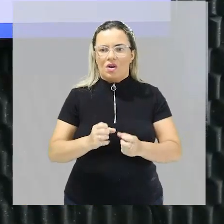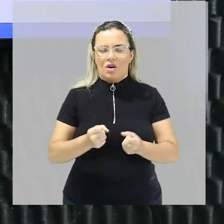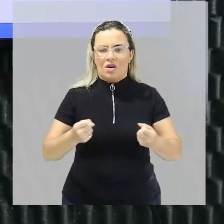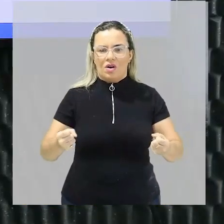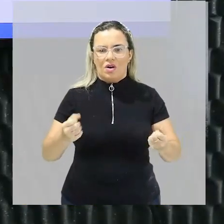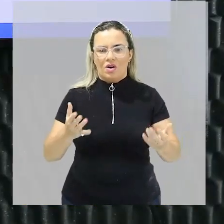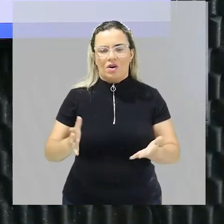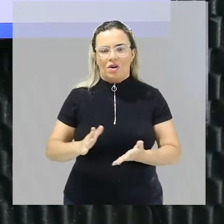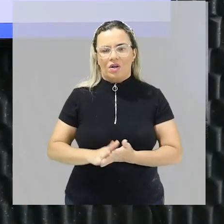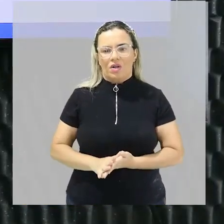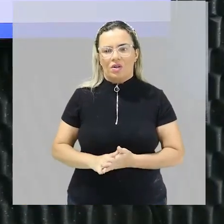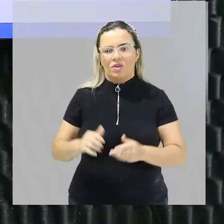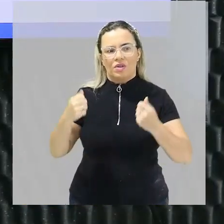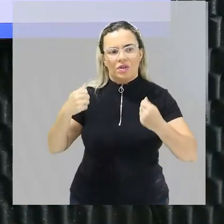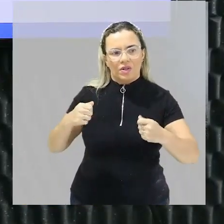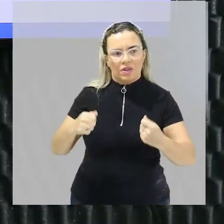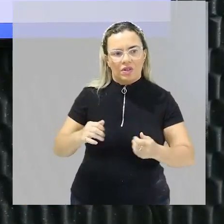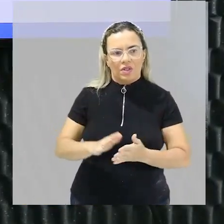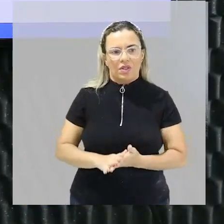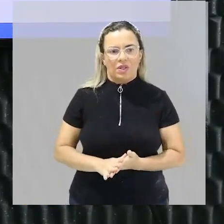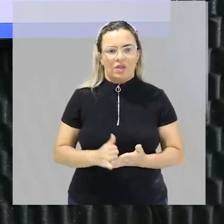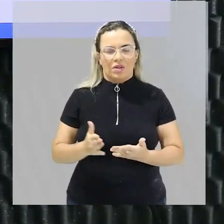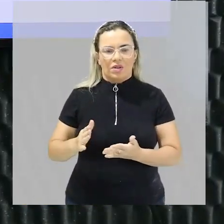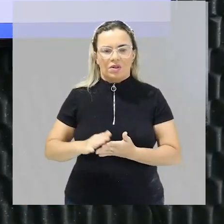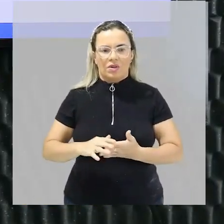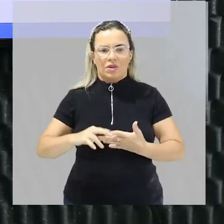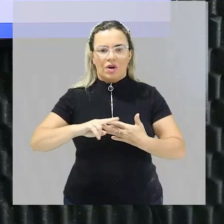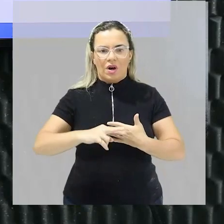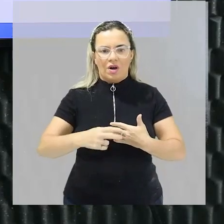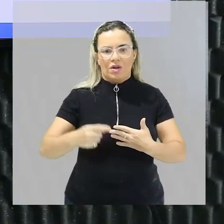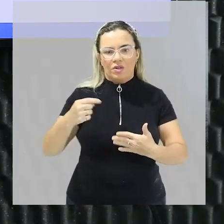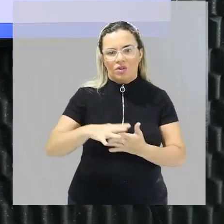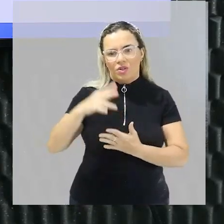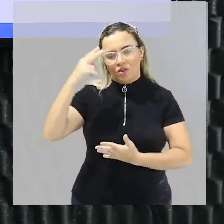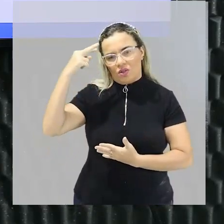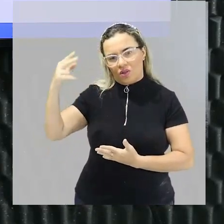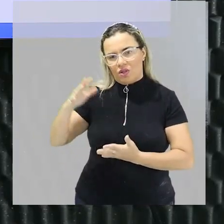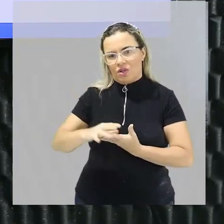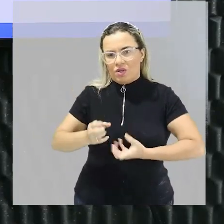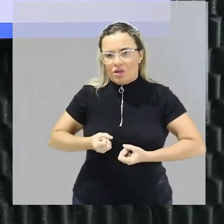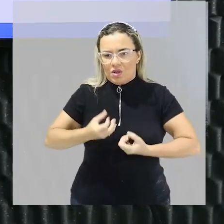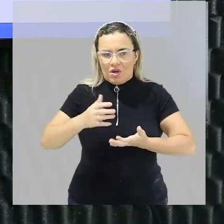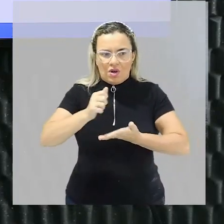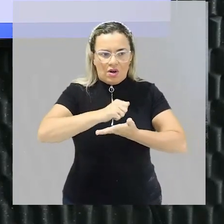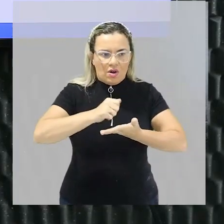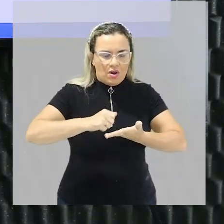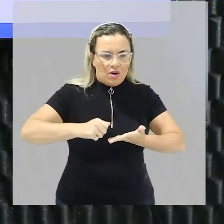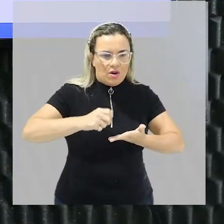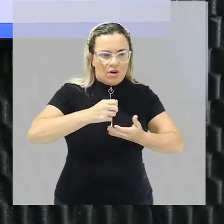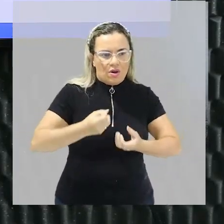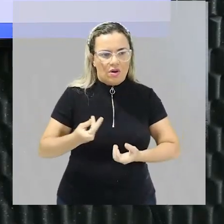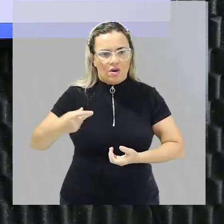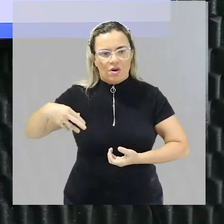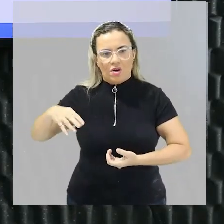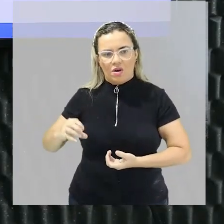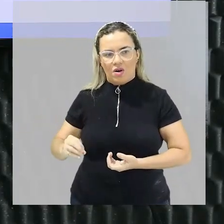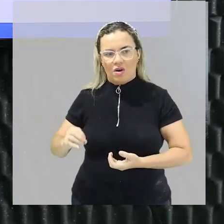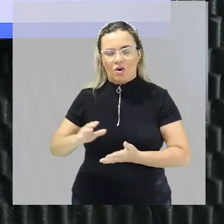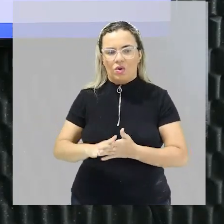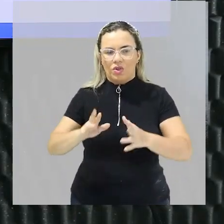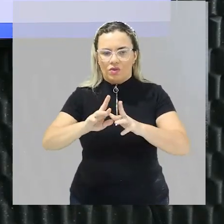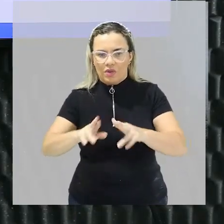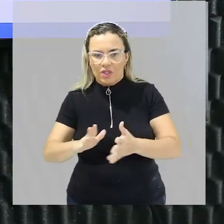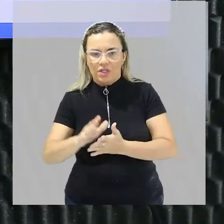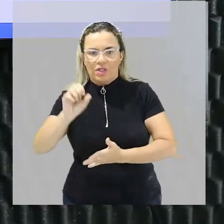e a necessidade. Com efeito, não difere o historiador e o poeta por escreverem versos ou prosa. Diferem-se eles em que diz